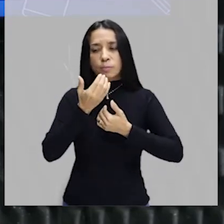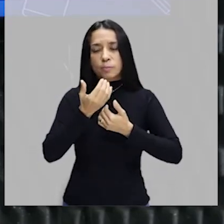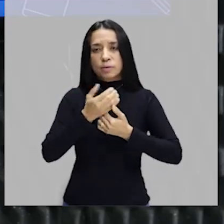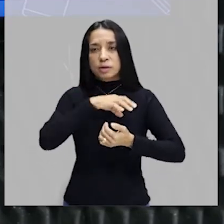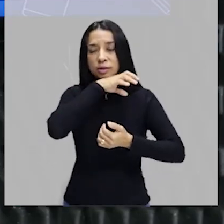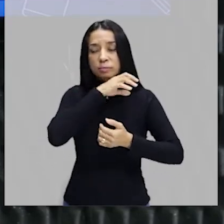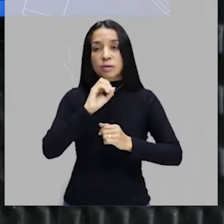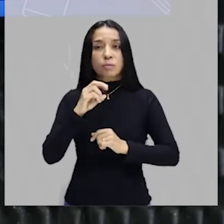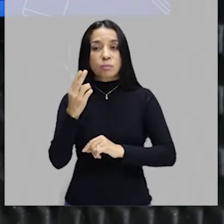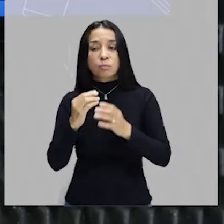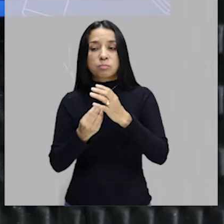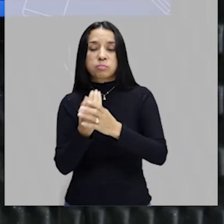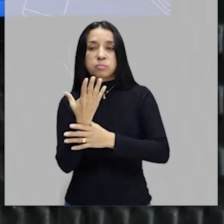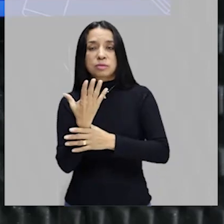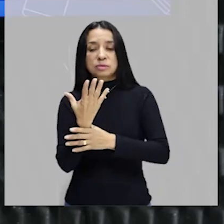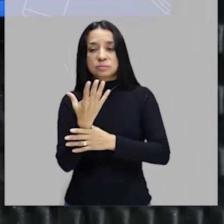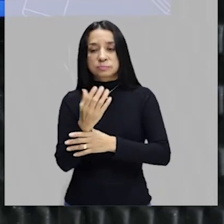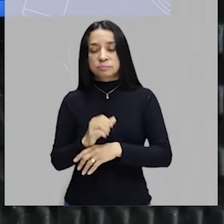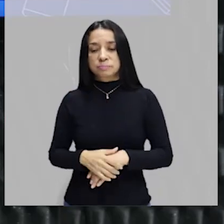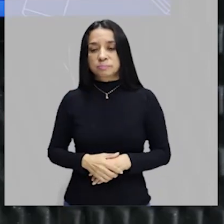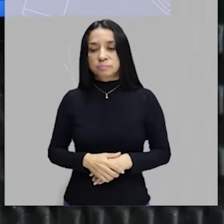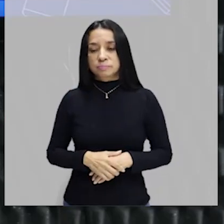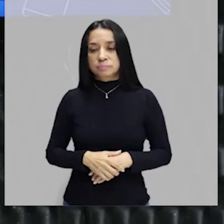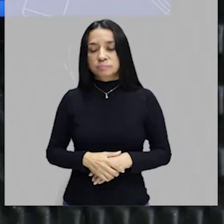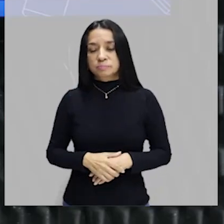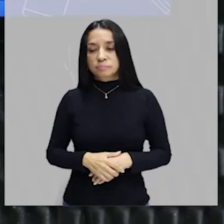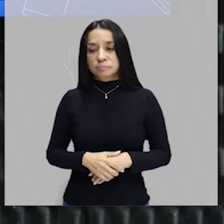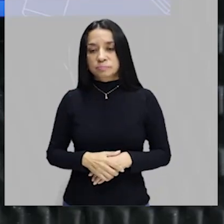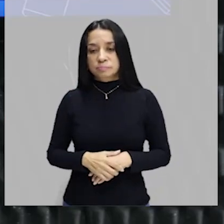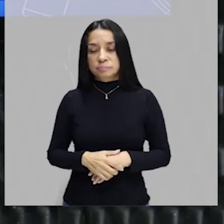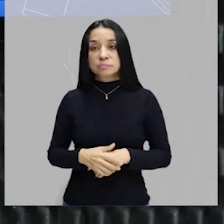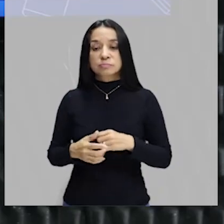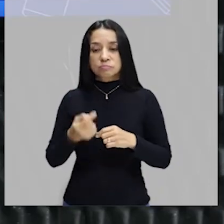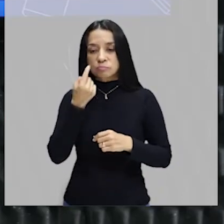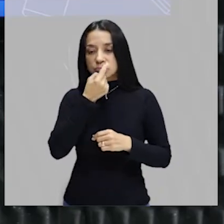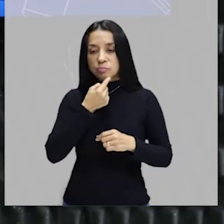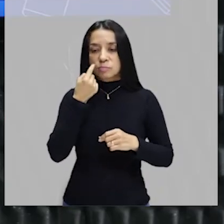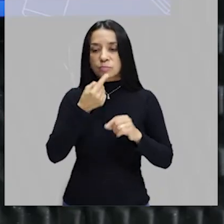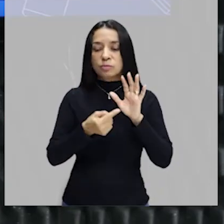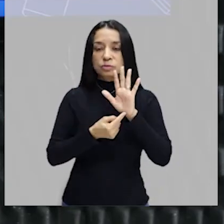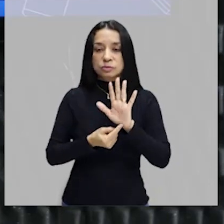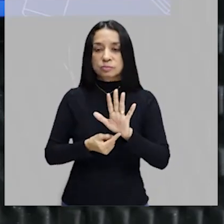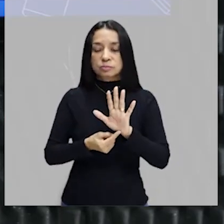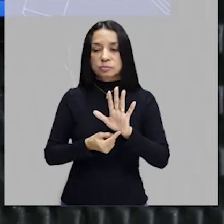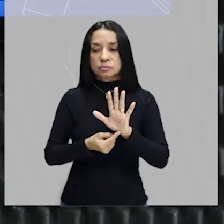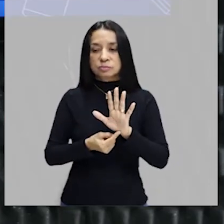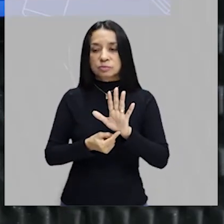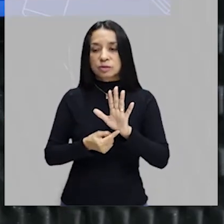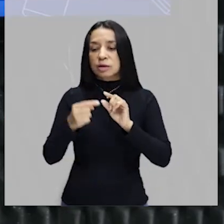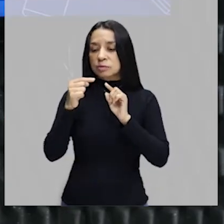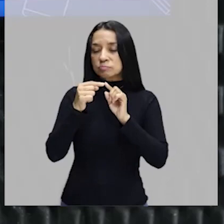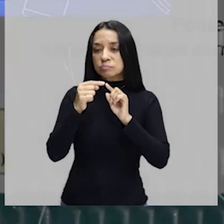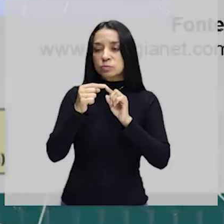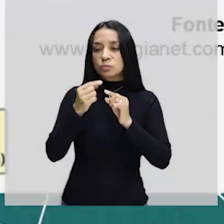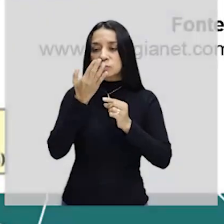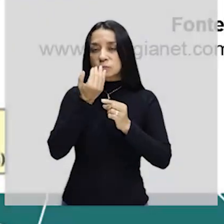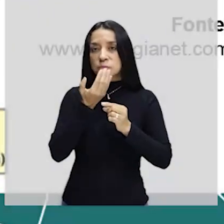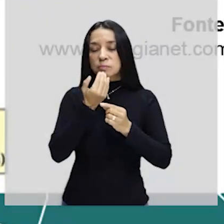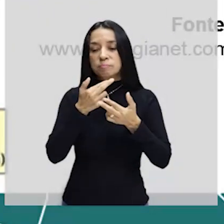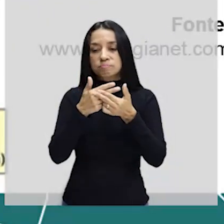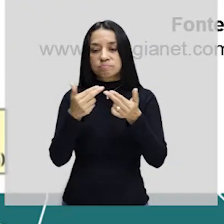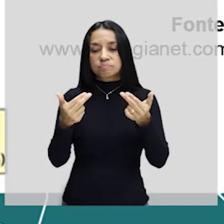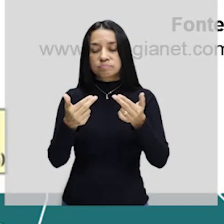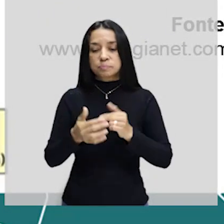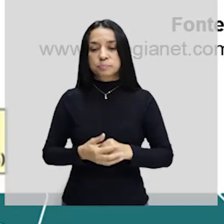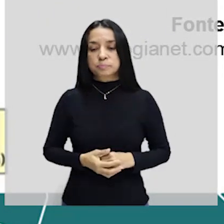ou de planta, tá? Então a arcada dentária ela mostra muito, ela conta muito sobre a alimentação do indivíduo.